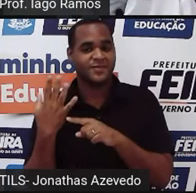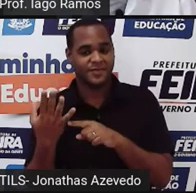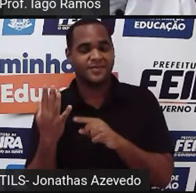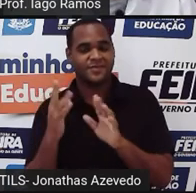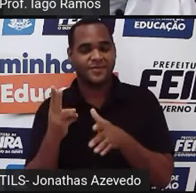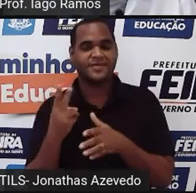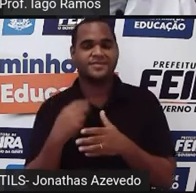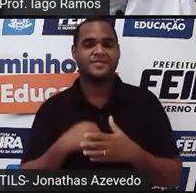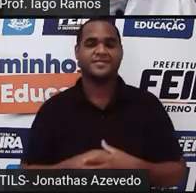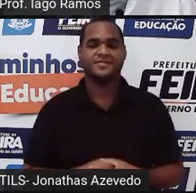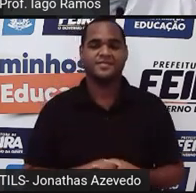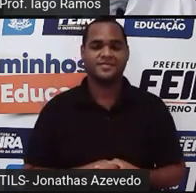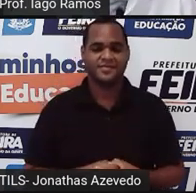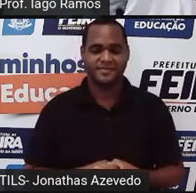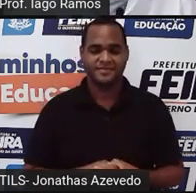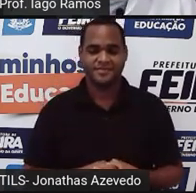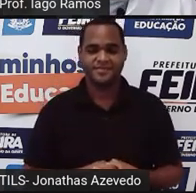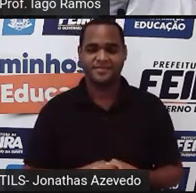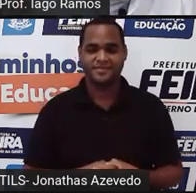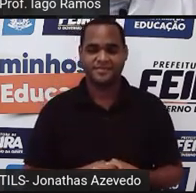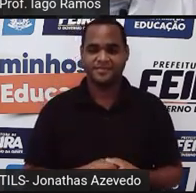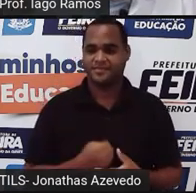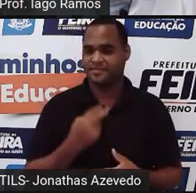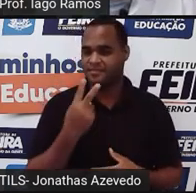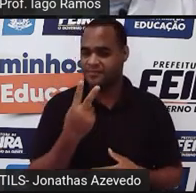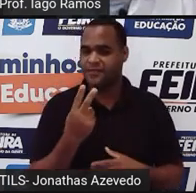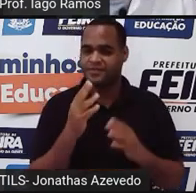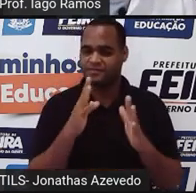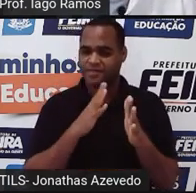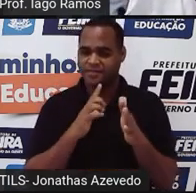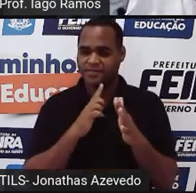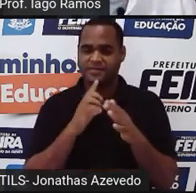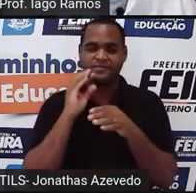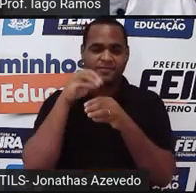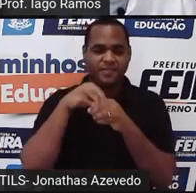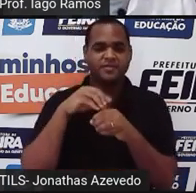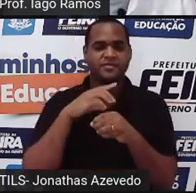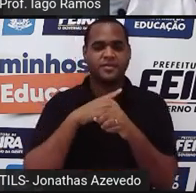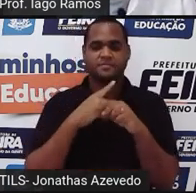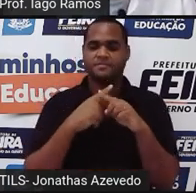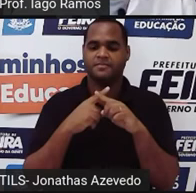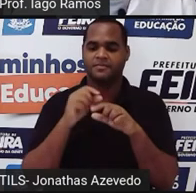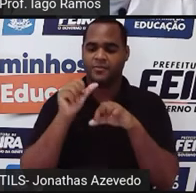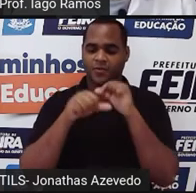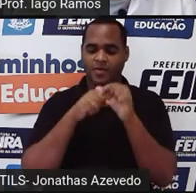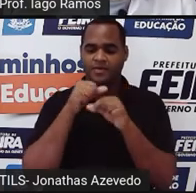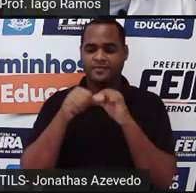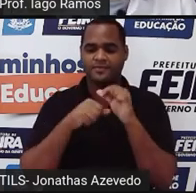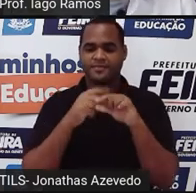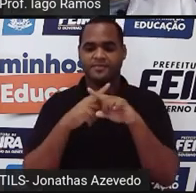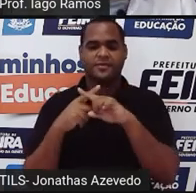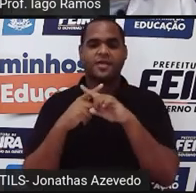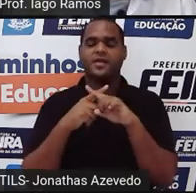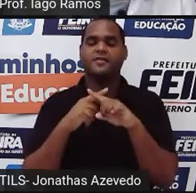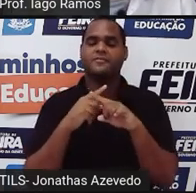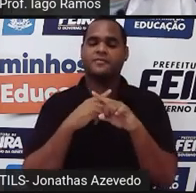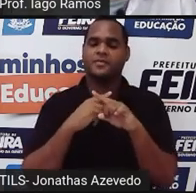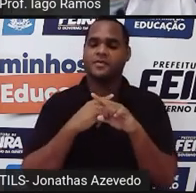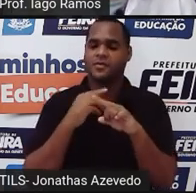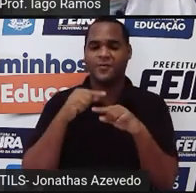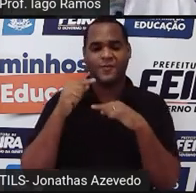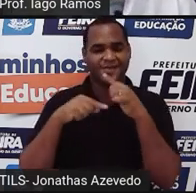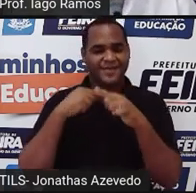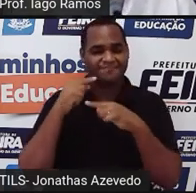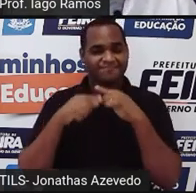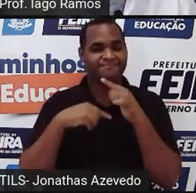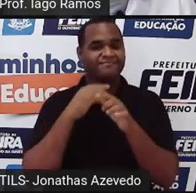dois Oi e o 2 que tava ali dentro multiplicado pelo quatro a gente não consegue calcular raiz assim né